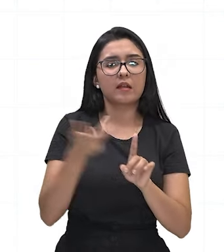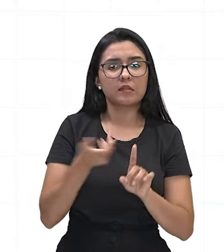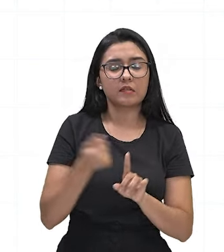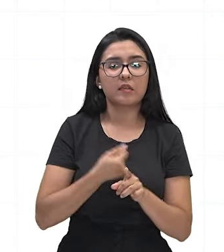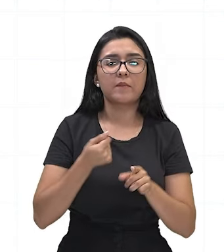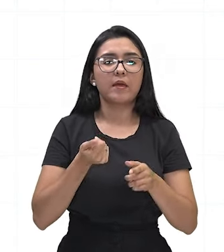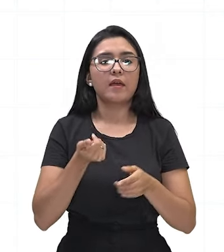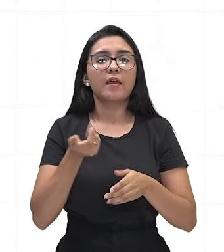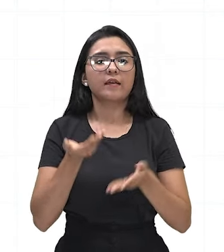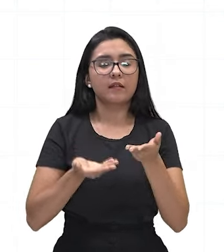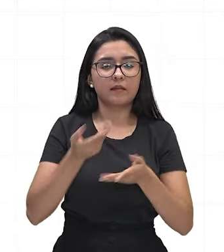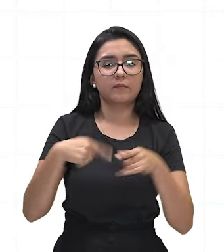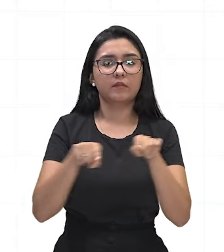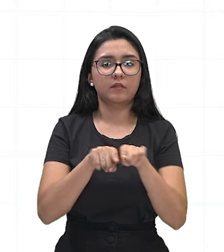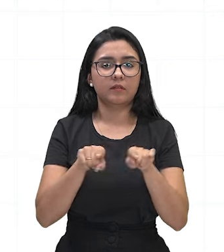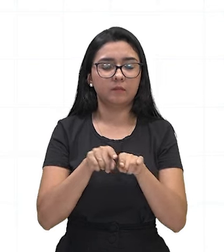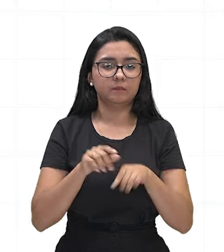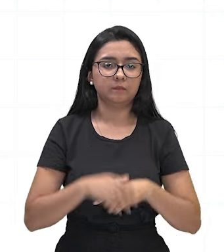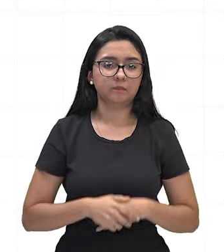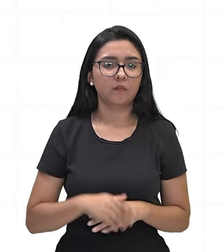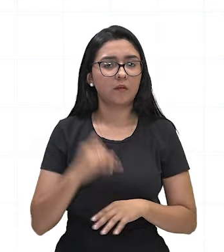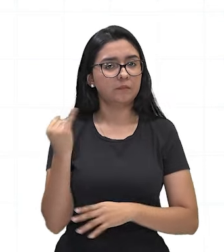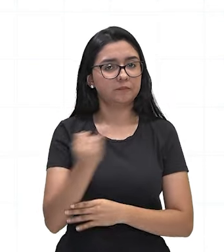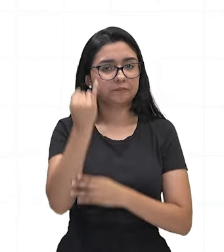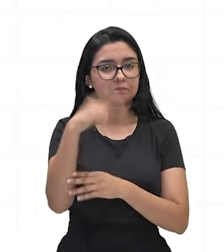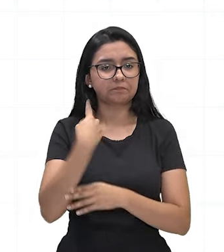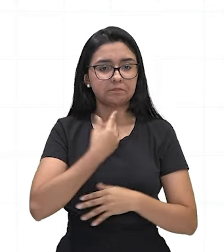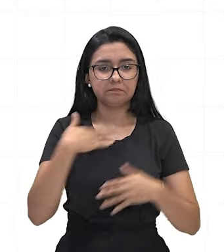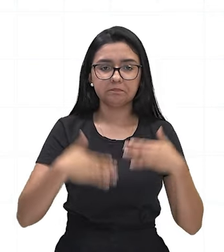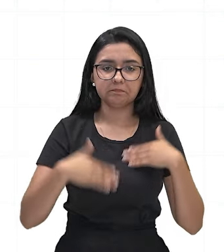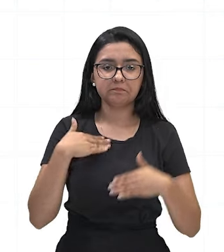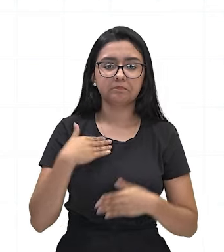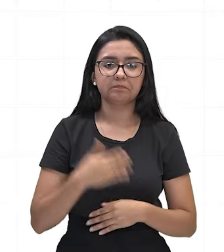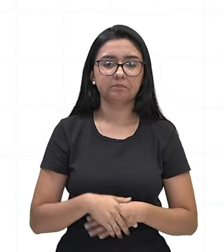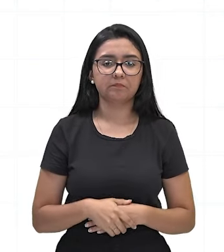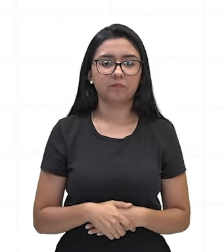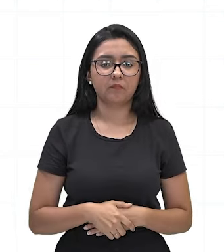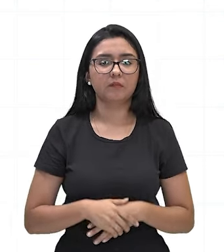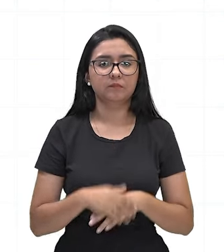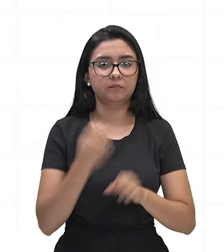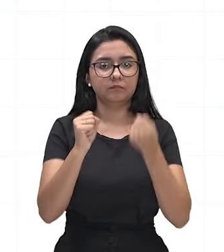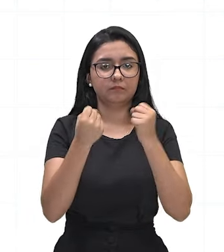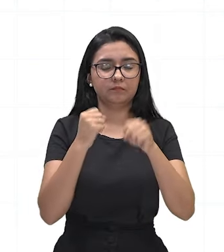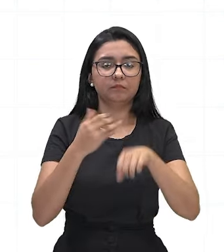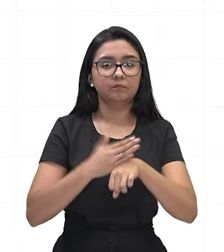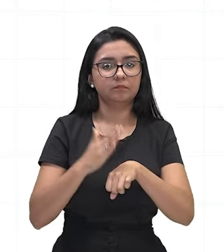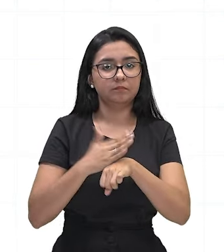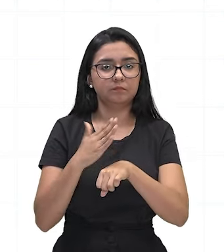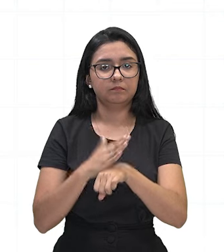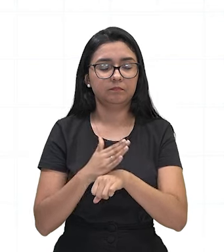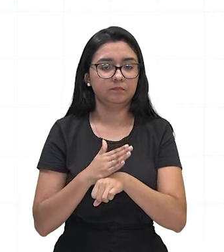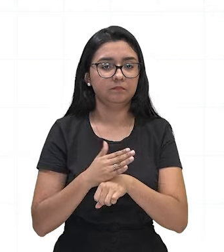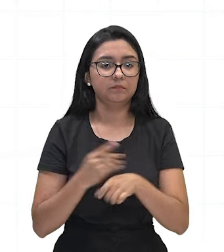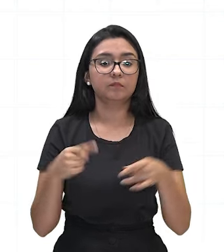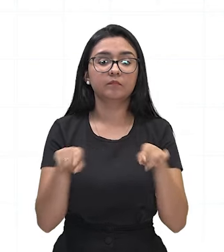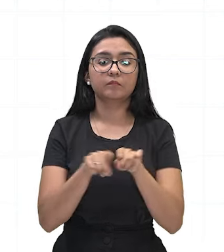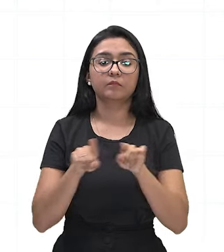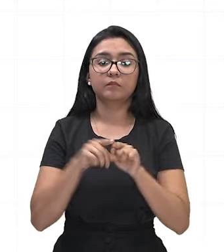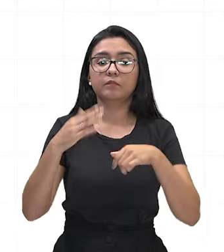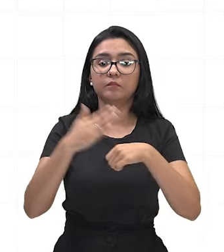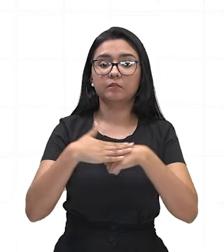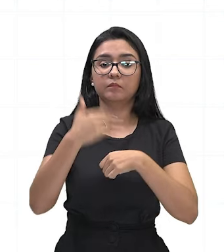equilíbrio e ordenação que são super importantes na execução dos exercícios durante essas sessões vai também